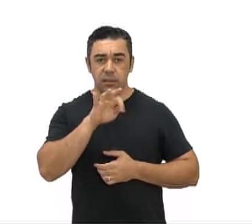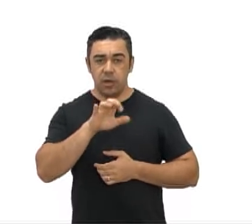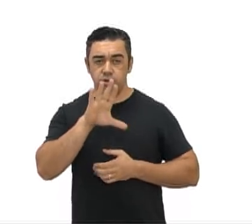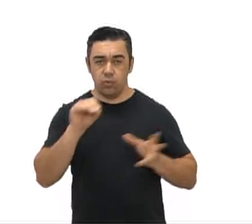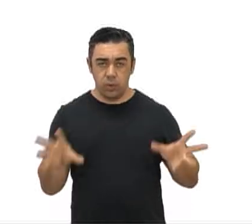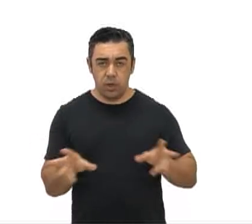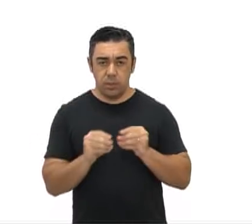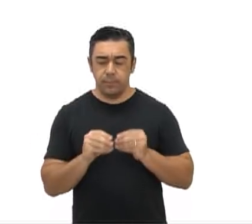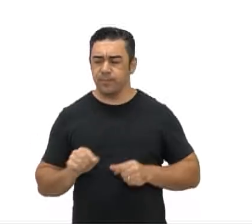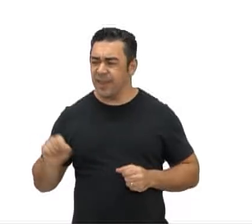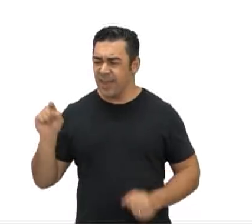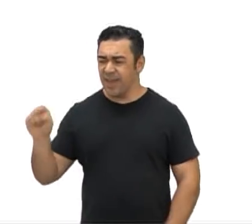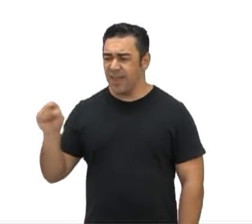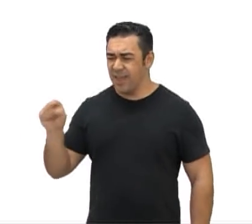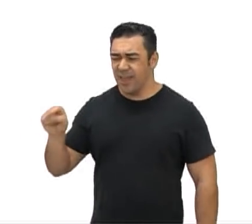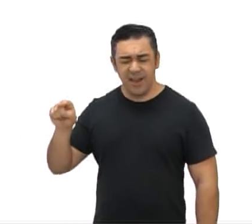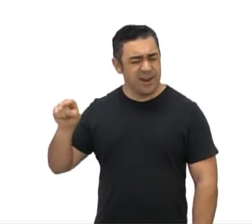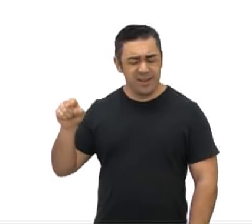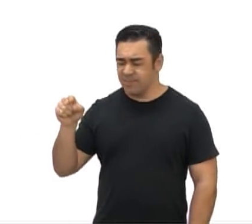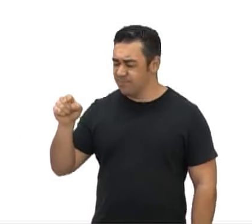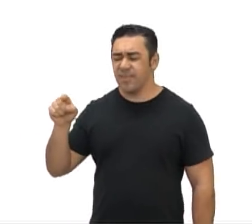posso ter ele é